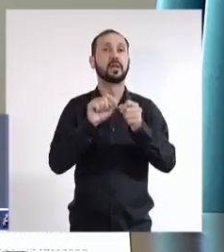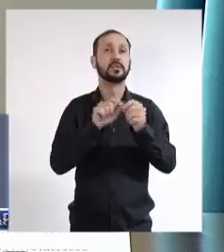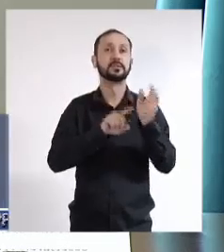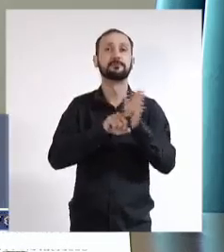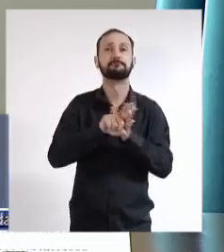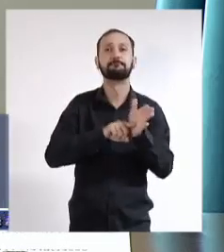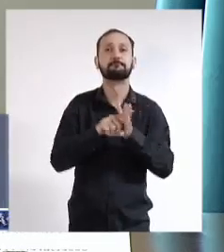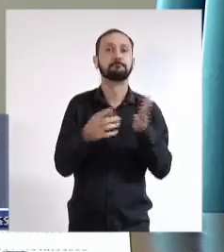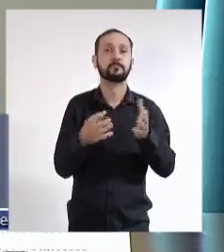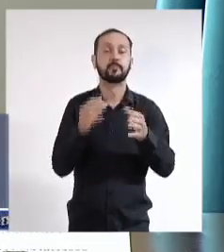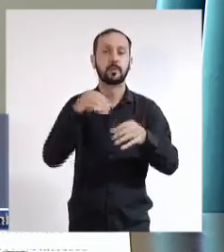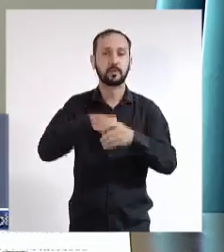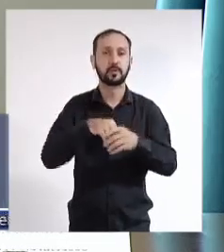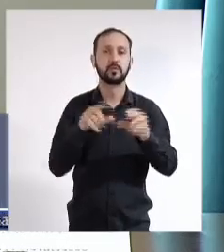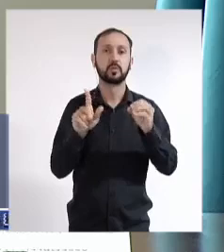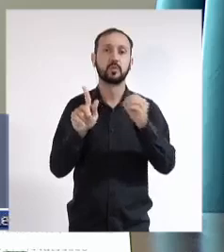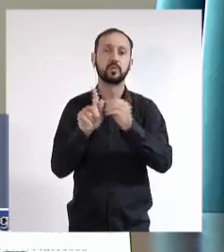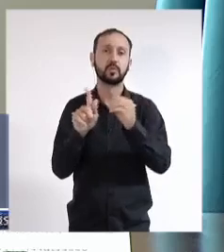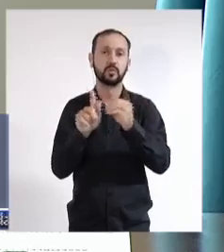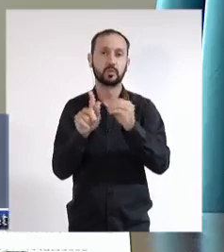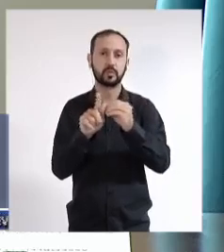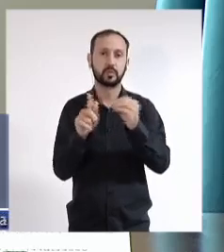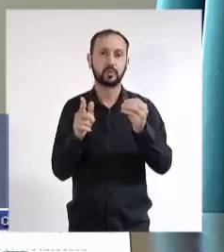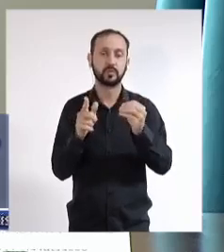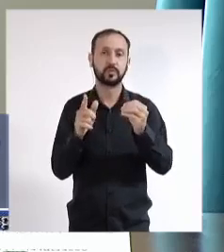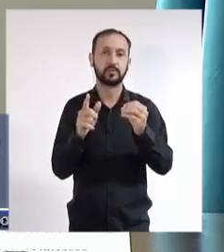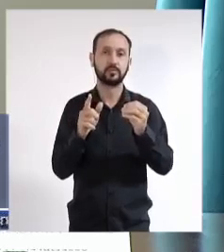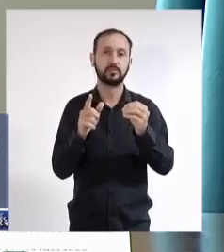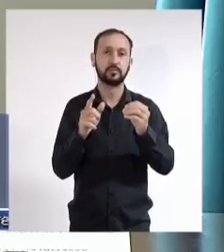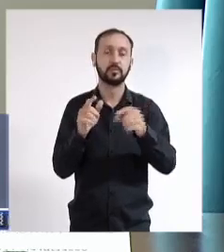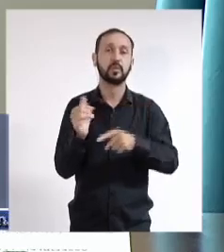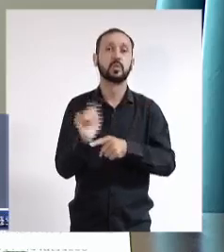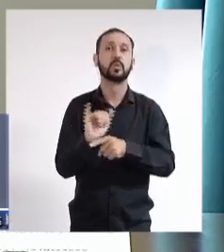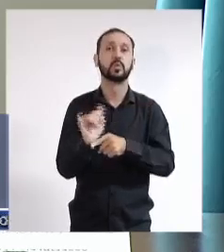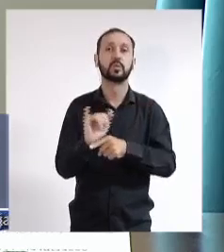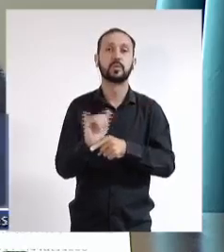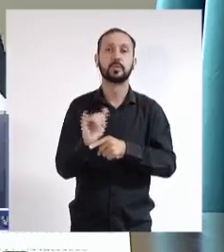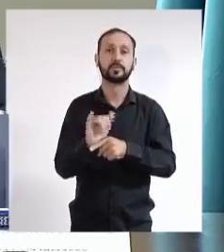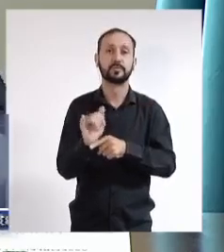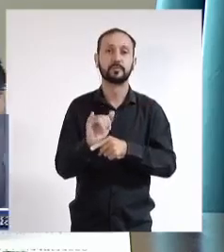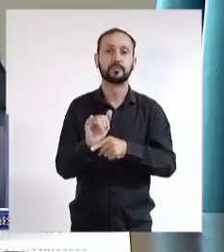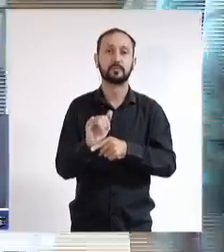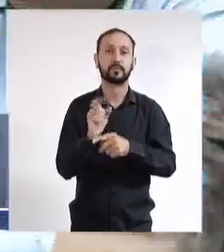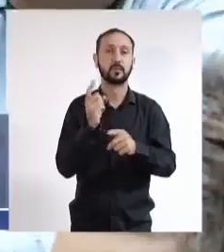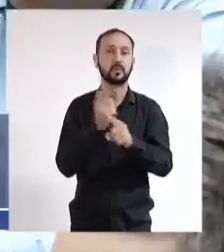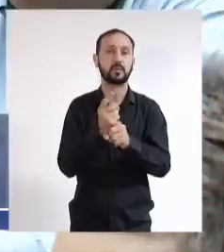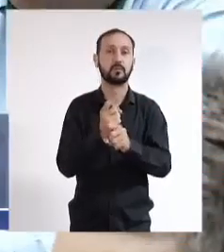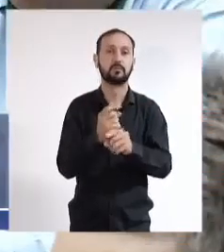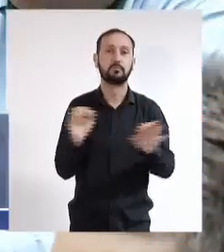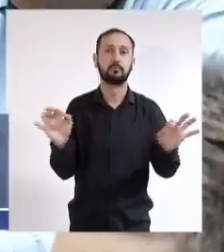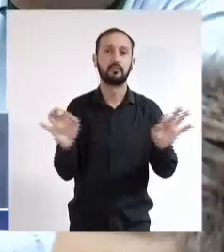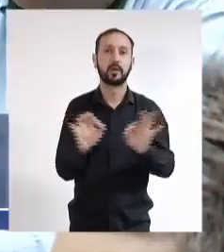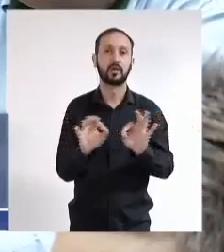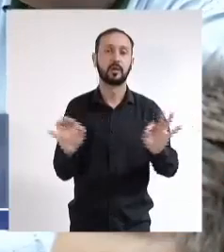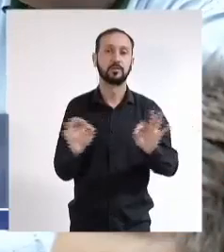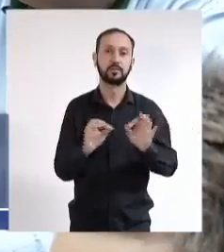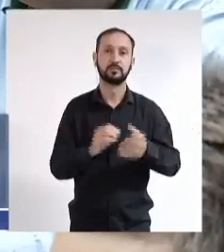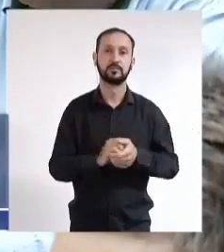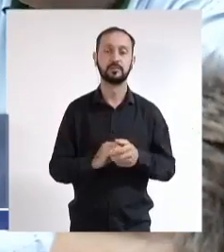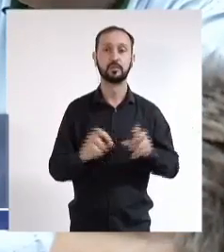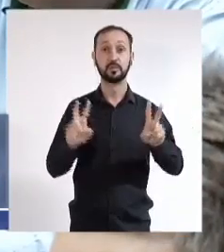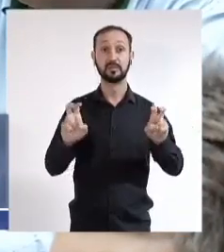pesquisa no google por exemplo no canal do youtube você não encontra praticamente nada é